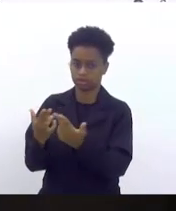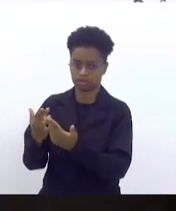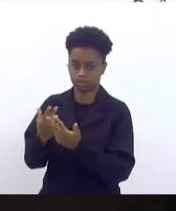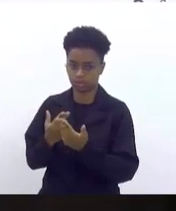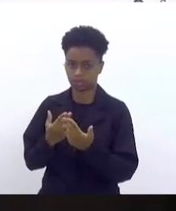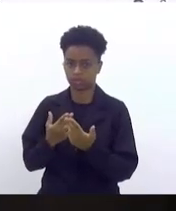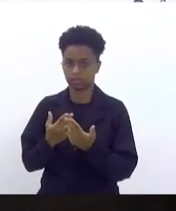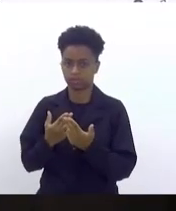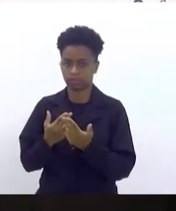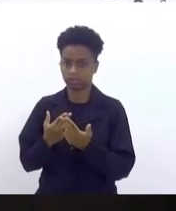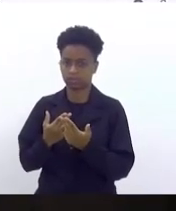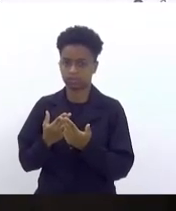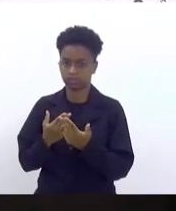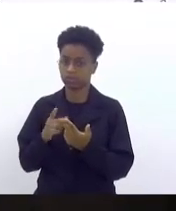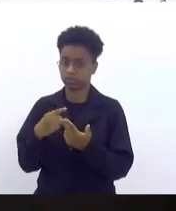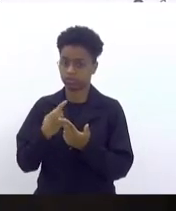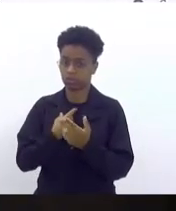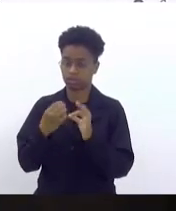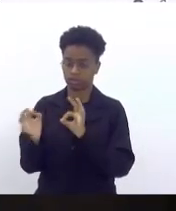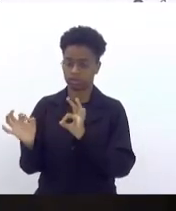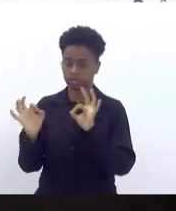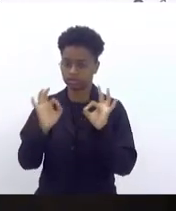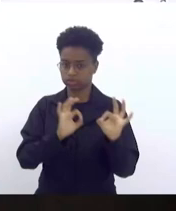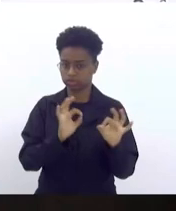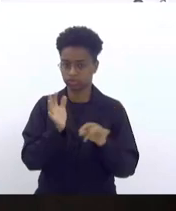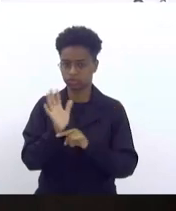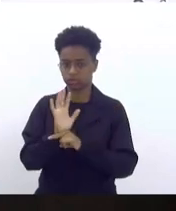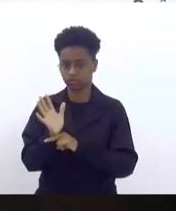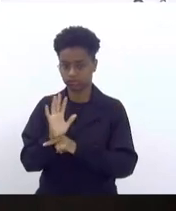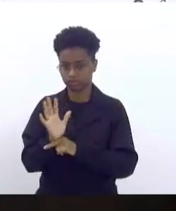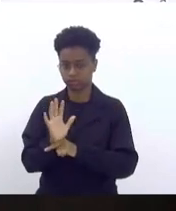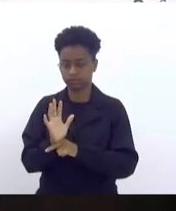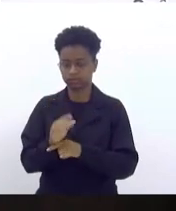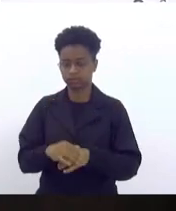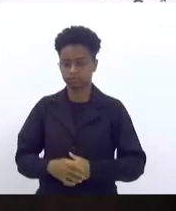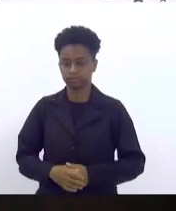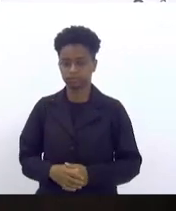tão degradante que nós vimos nesse vídeo